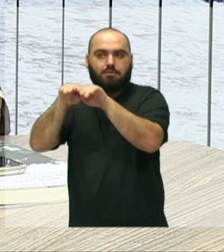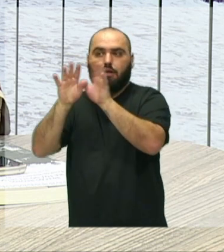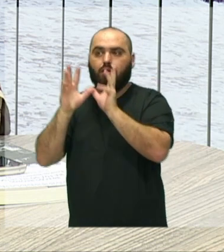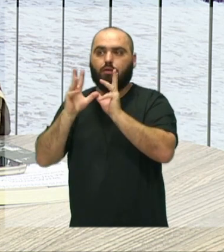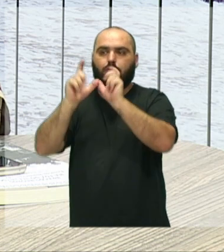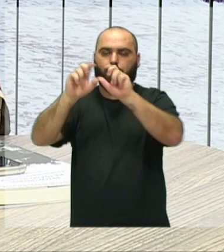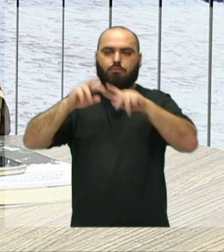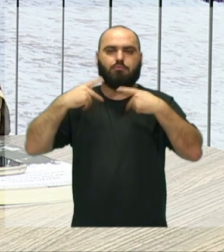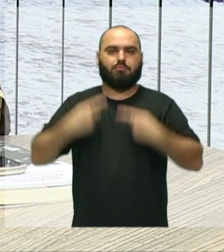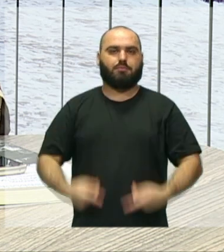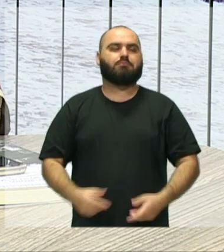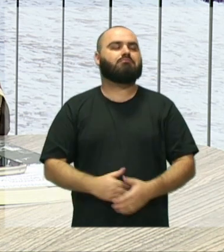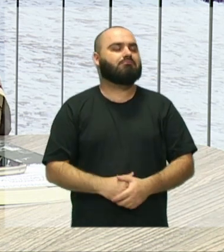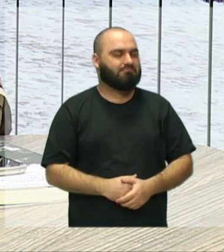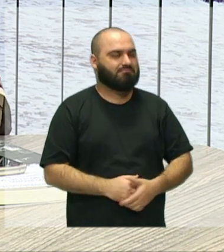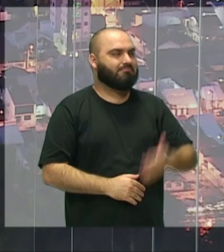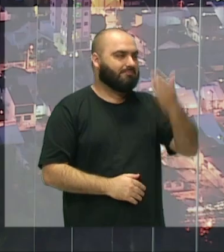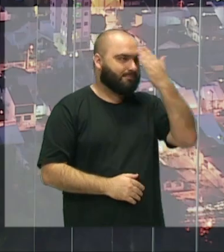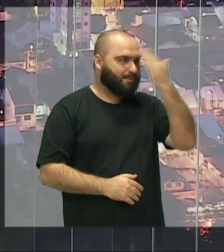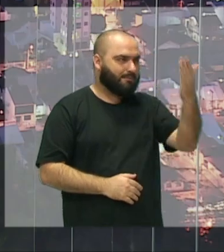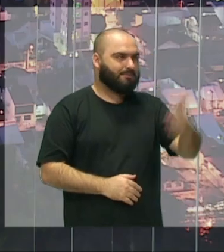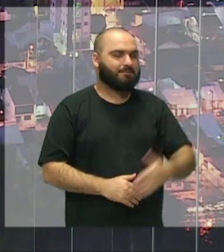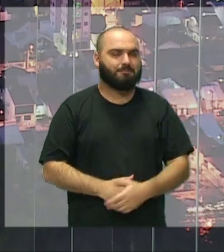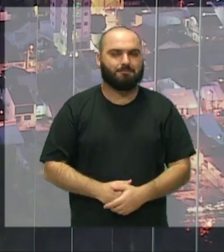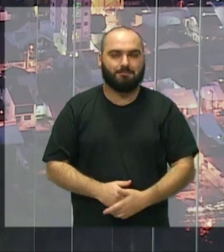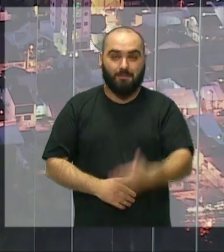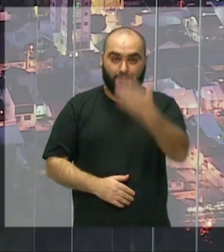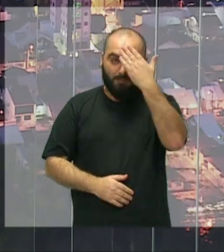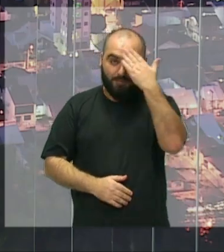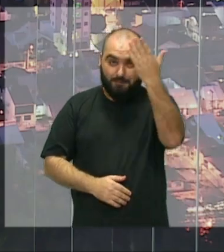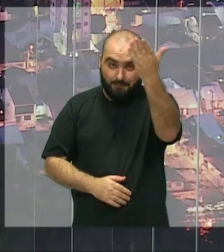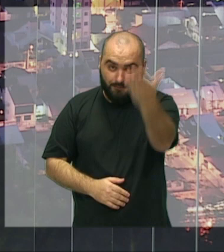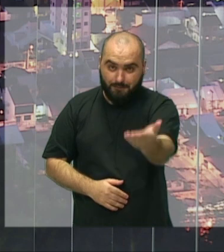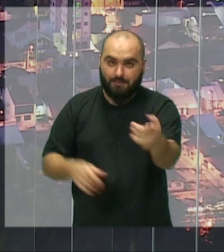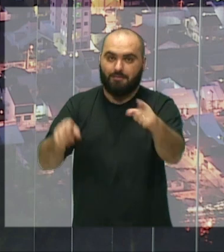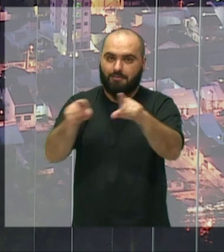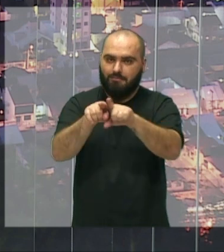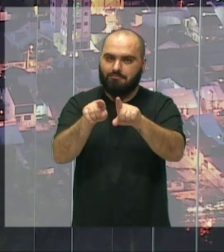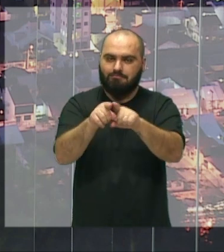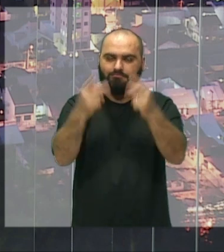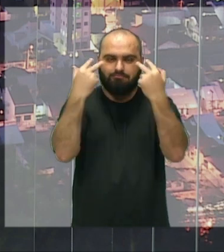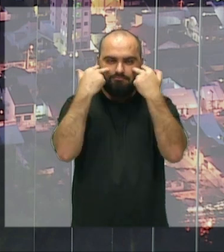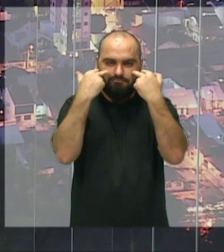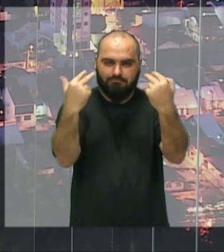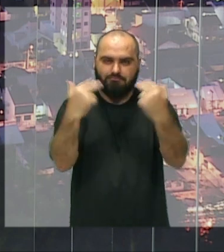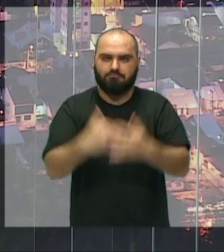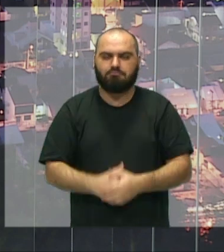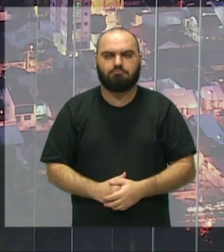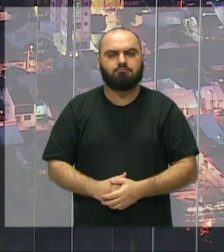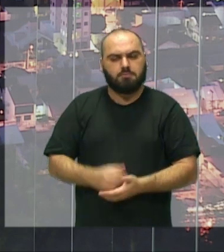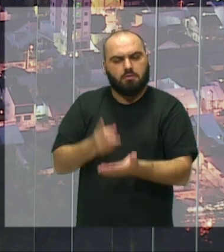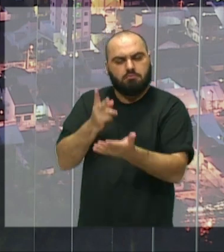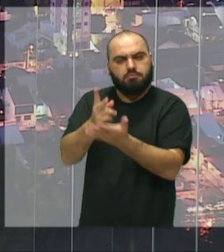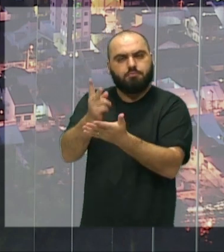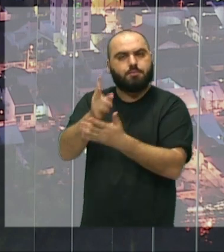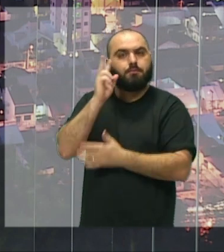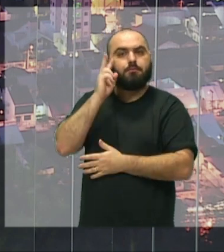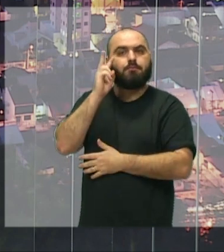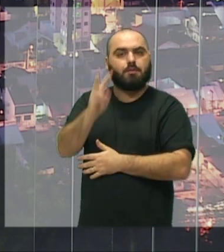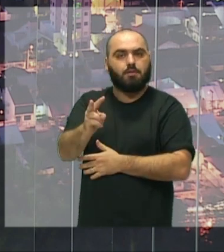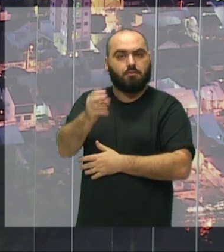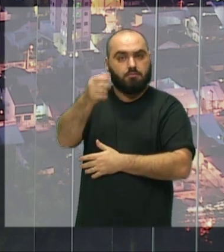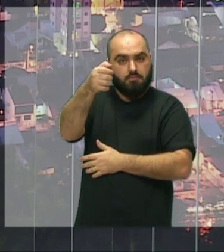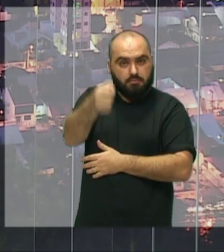humanos. Alô, muito obrigada. E obrigada a você também que nos acompanha. Continue assistindo a nossa programação aqui no